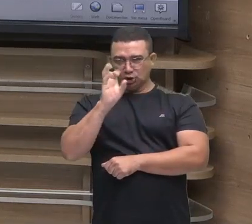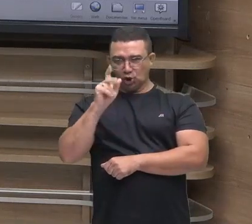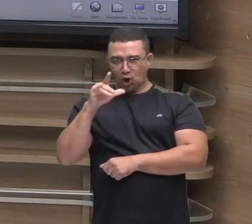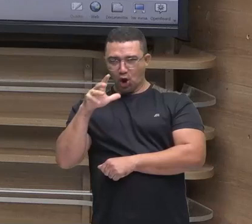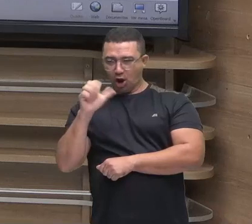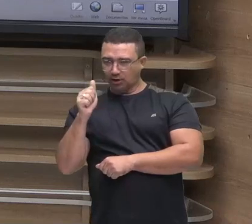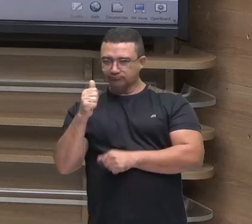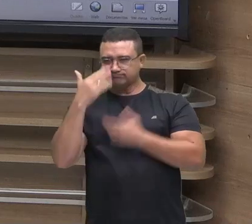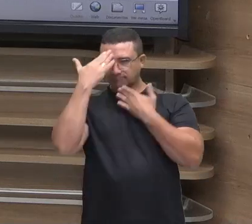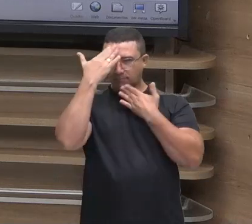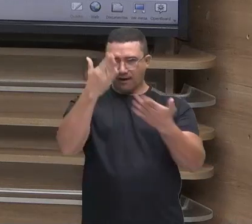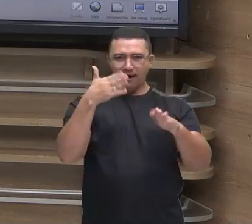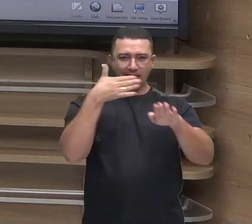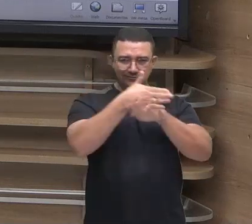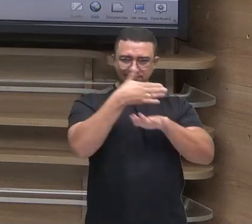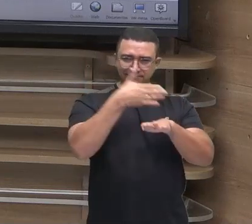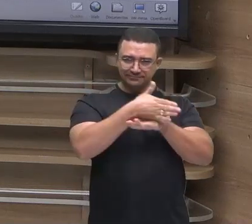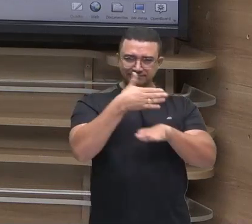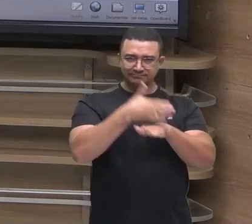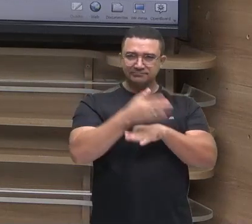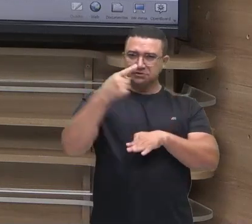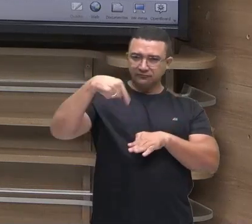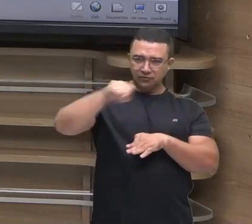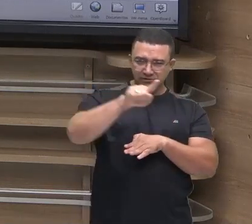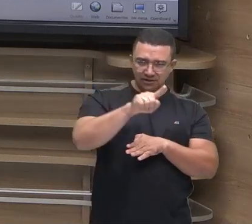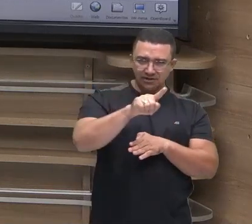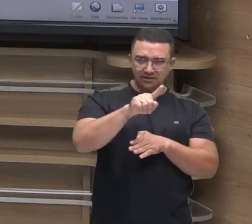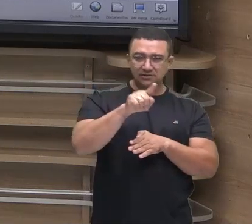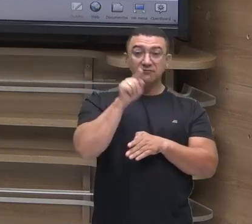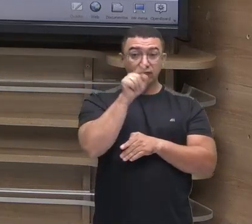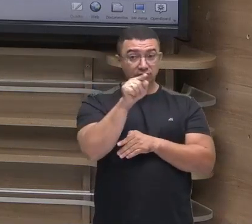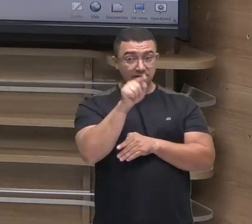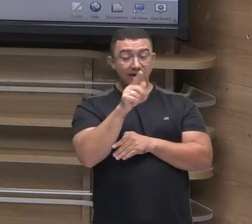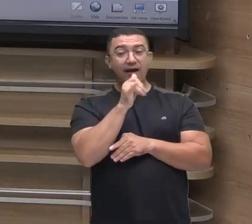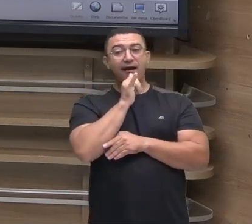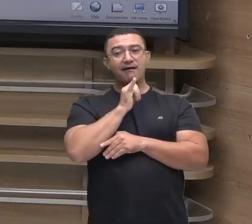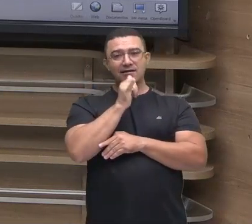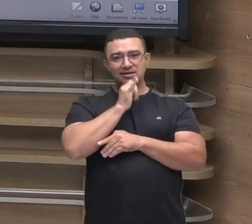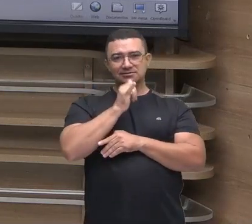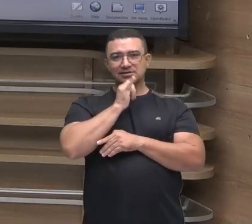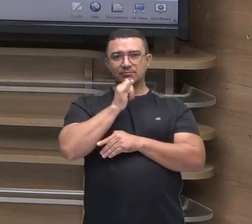sua participação, que você seja um exemplo para as nossas outras